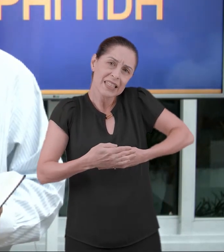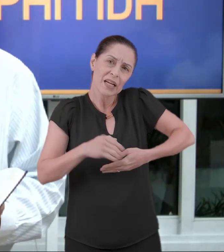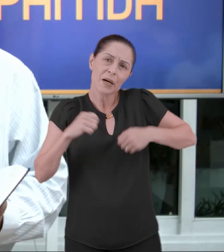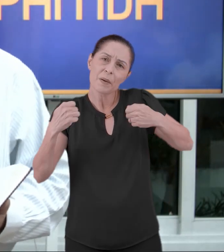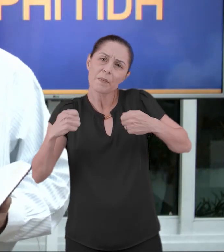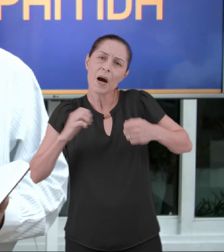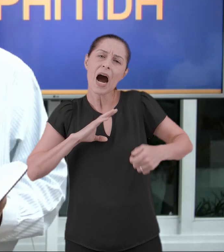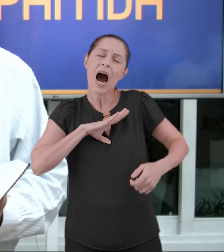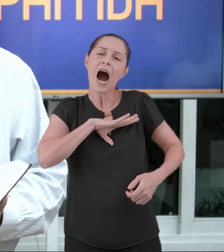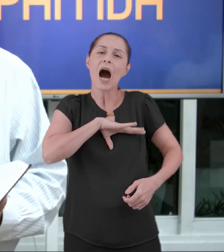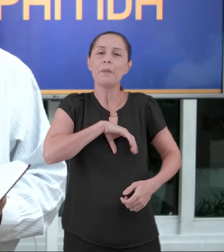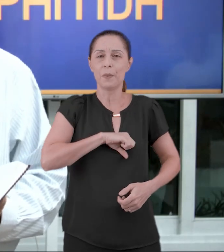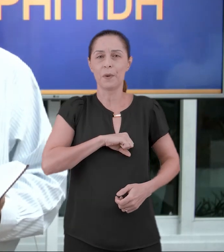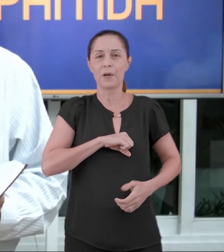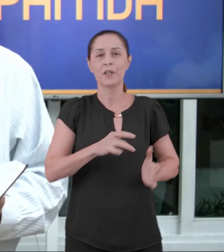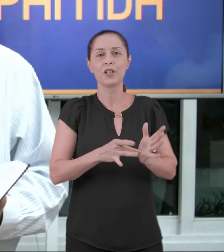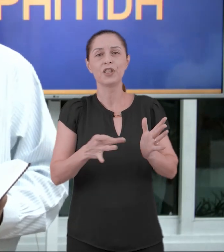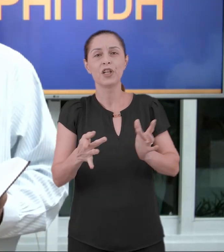Jesus nos dá esse exemplo.